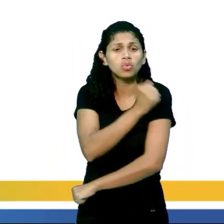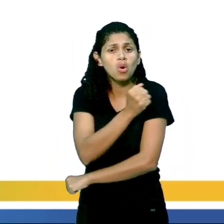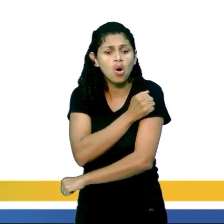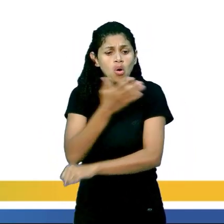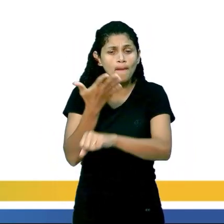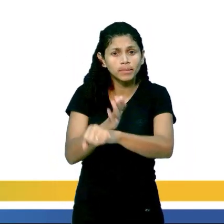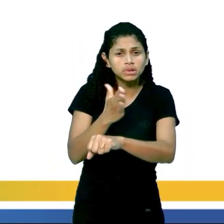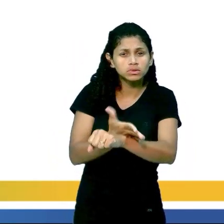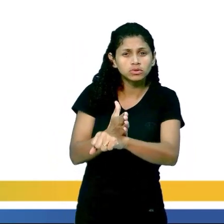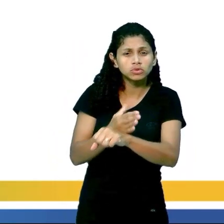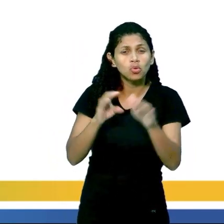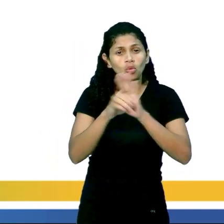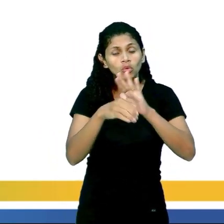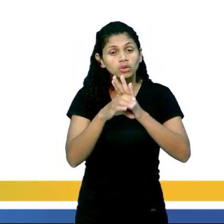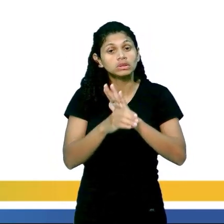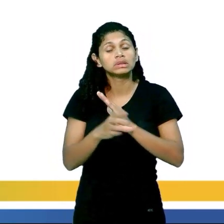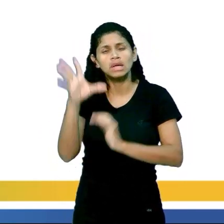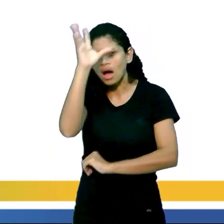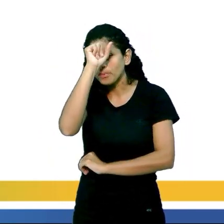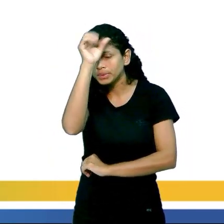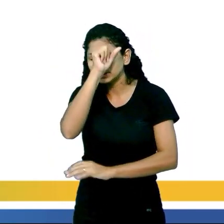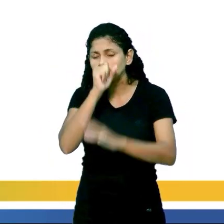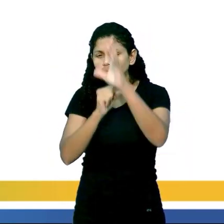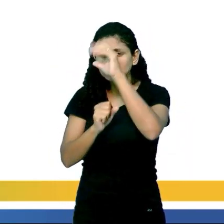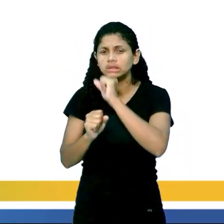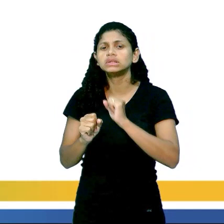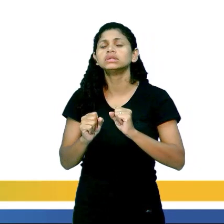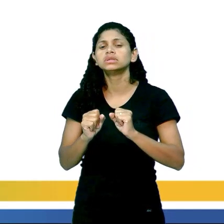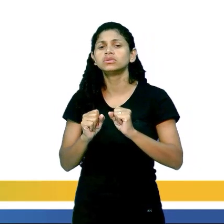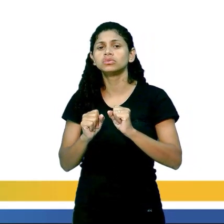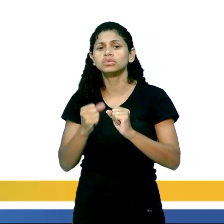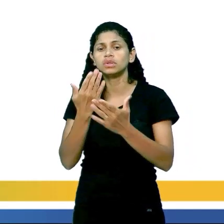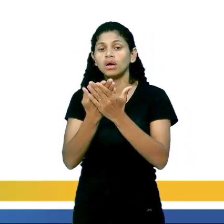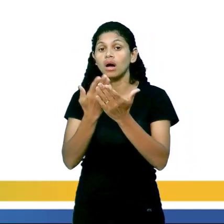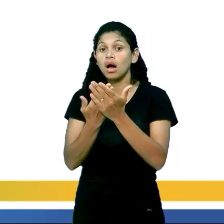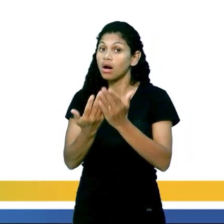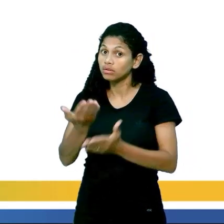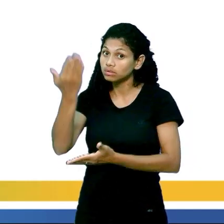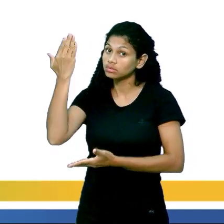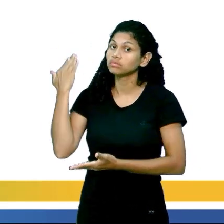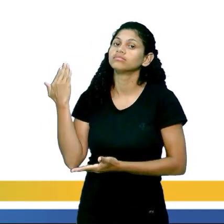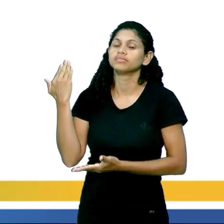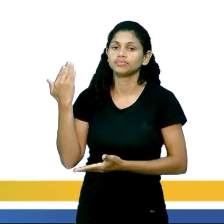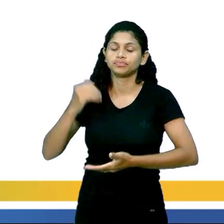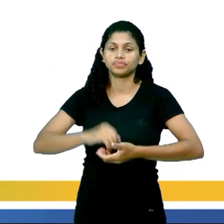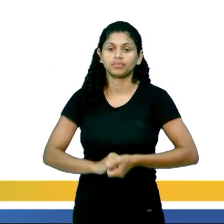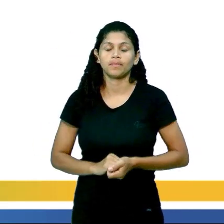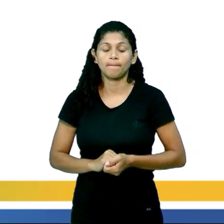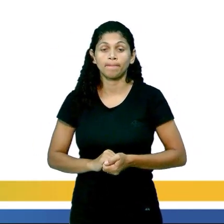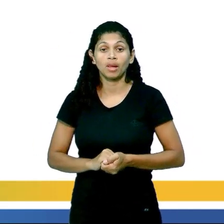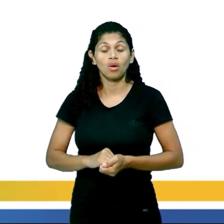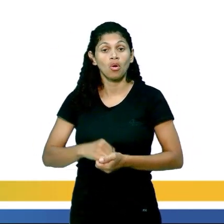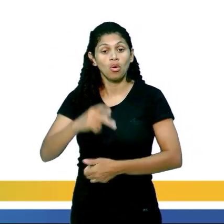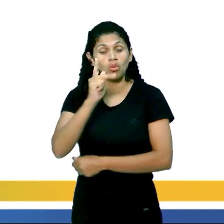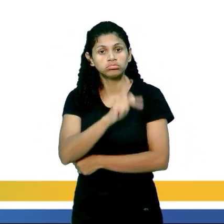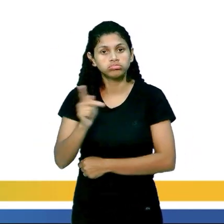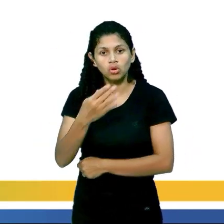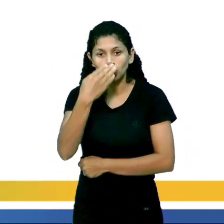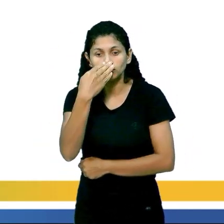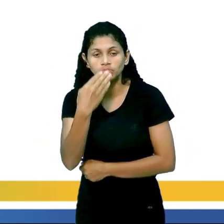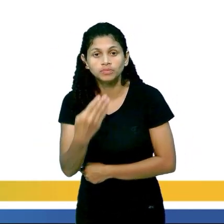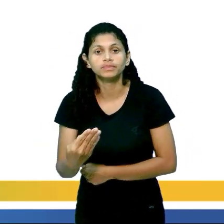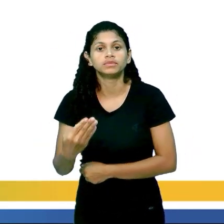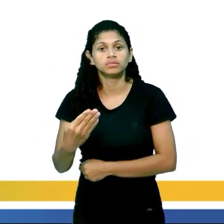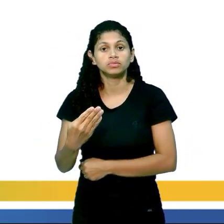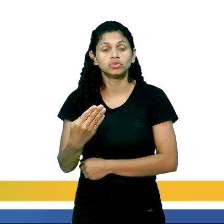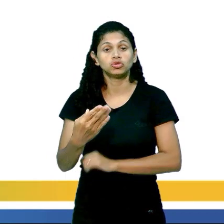conceitos aprendidos nas aulas anteriores. O professor pediu a eles que determinassem o valor correspondente à